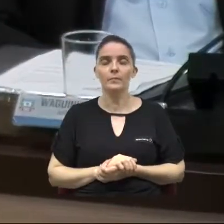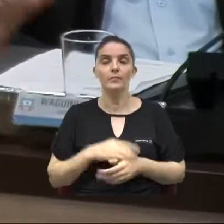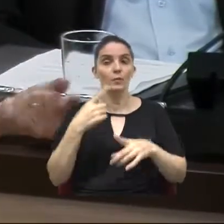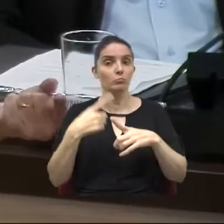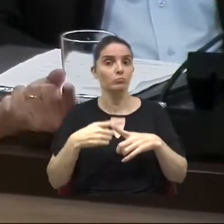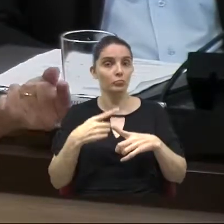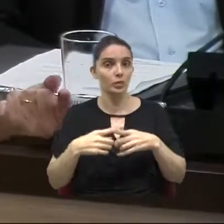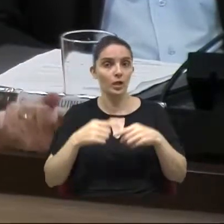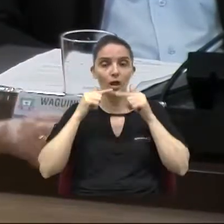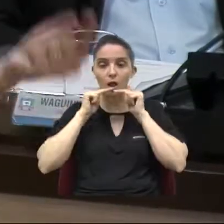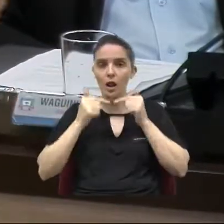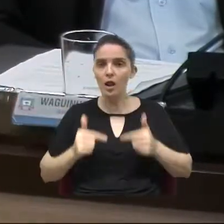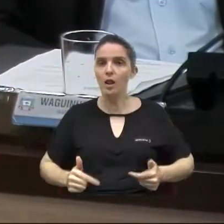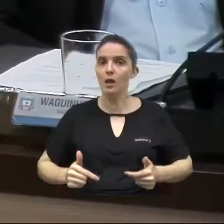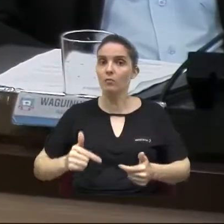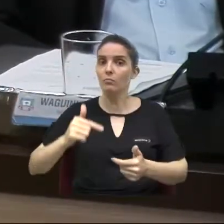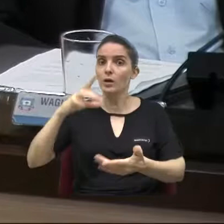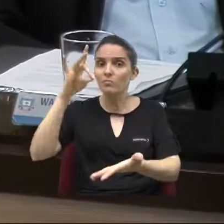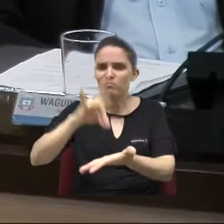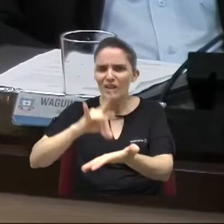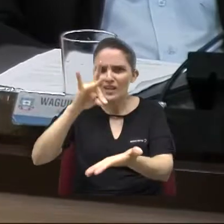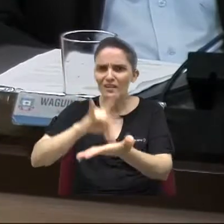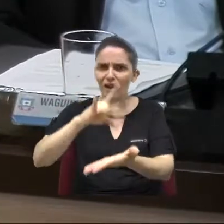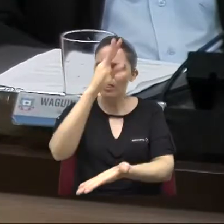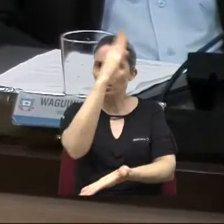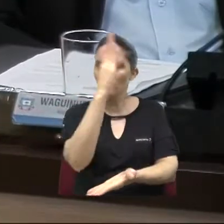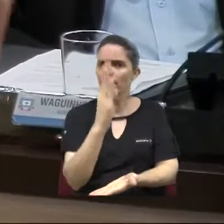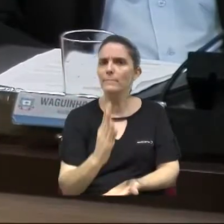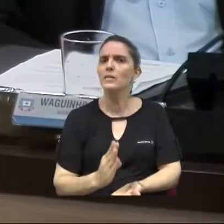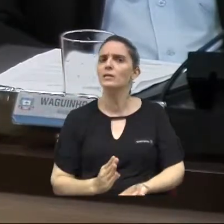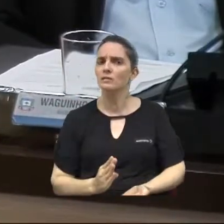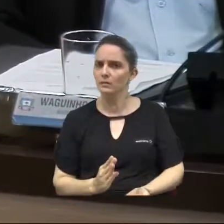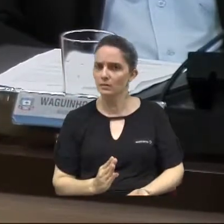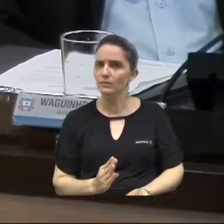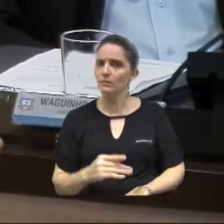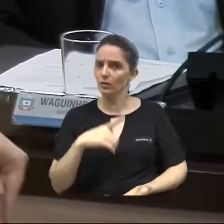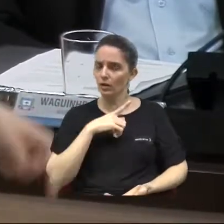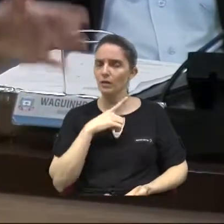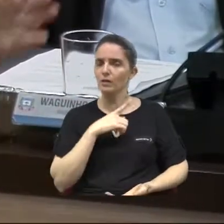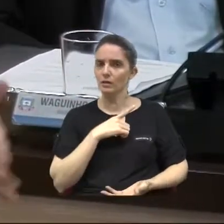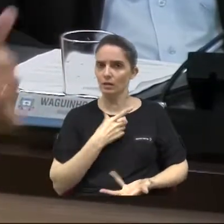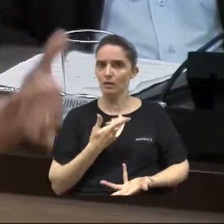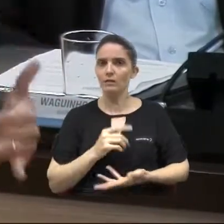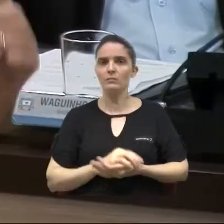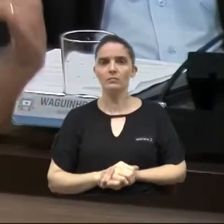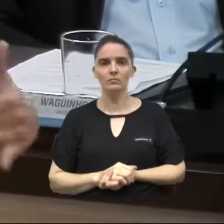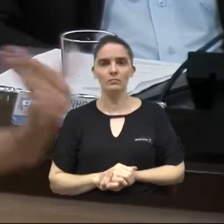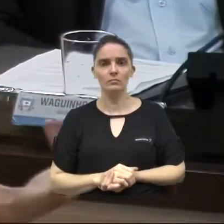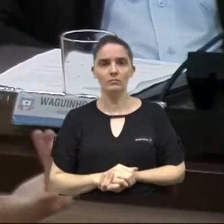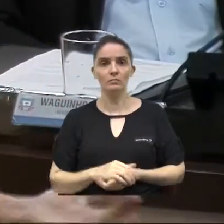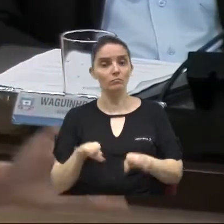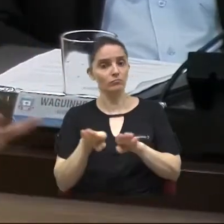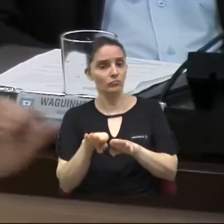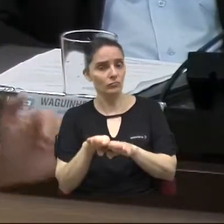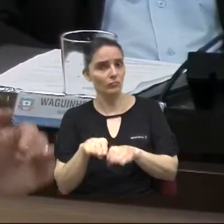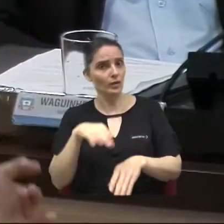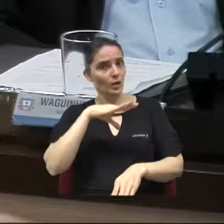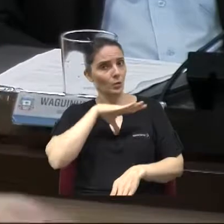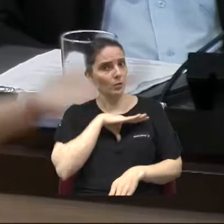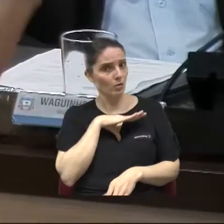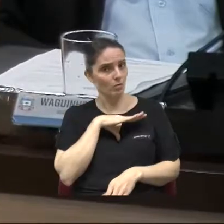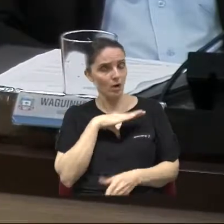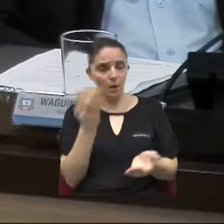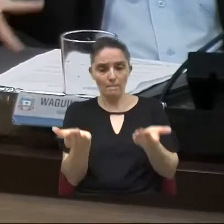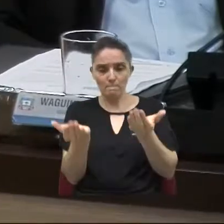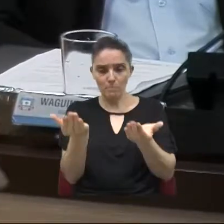uma língua oficial. Libras é uma língua oficial aqui do Brasil, assim como a língua portuguesa, tem o mesmo